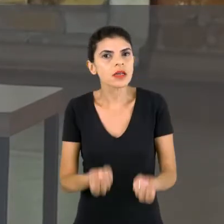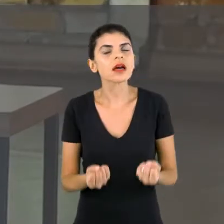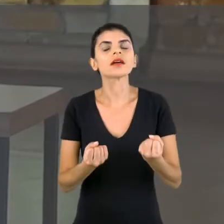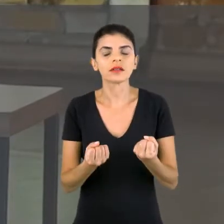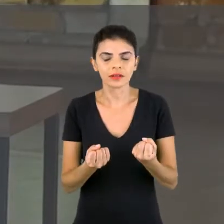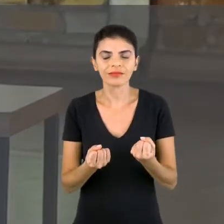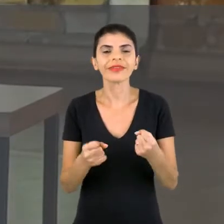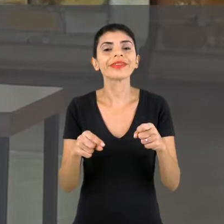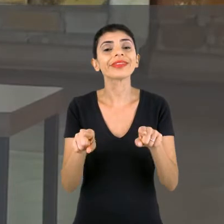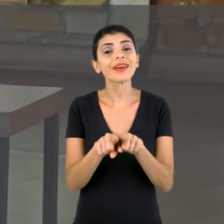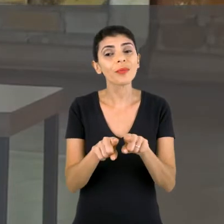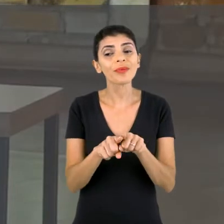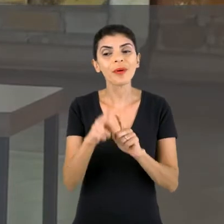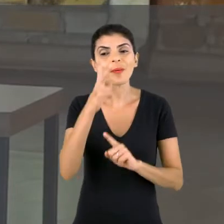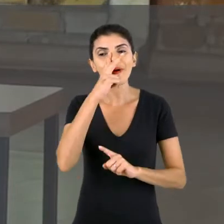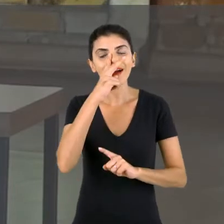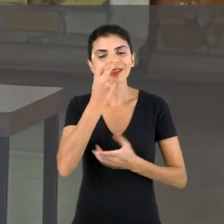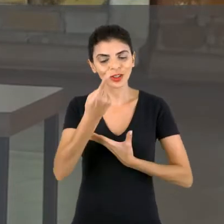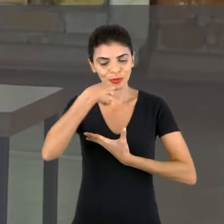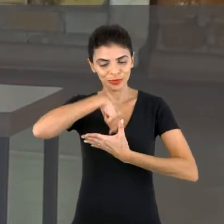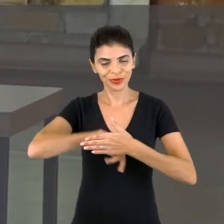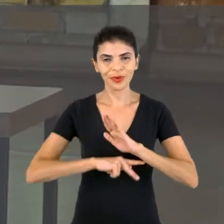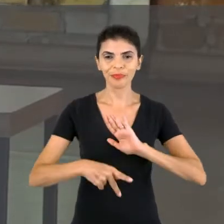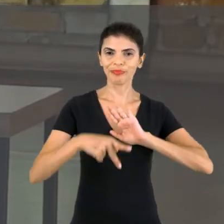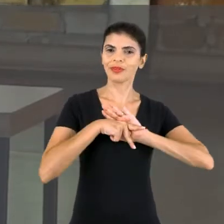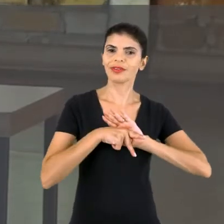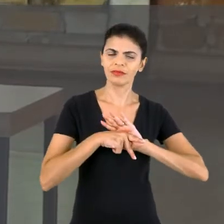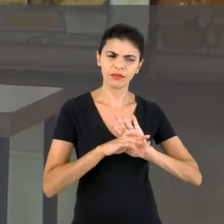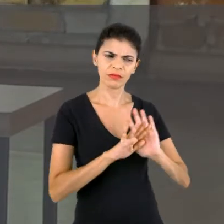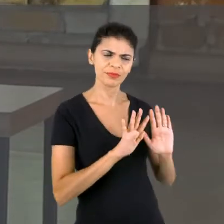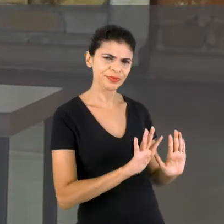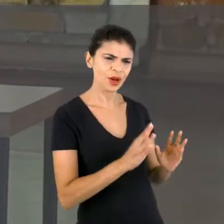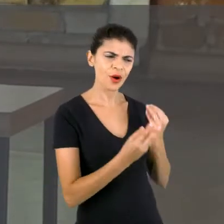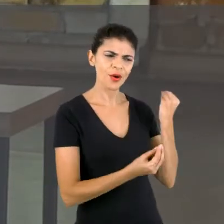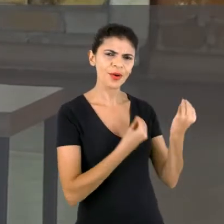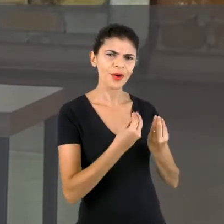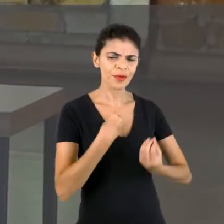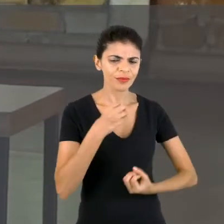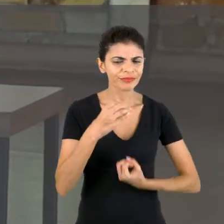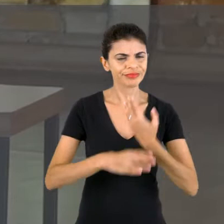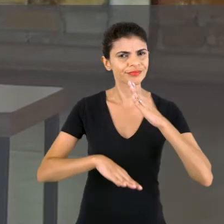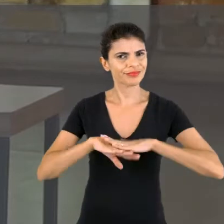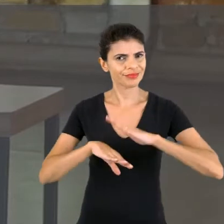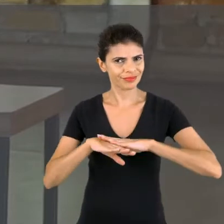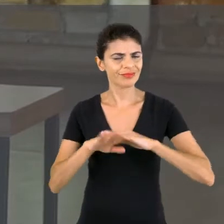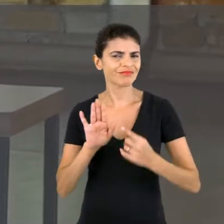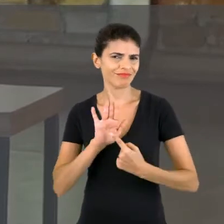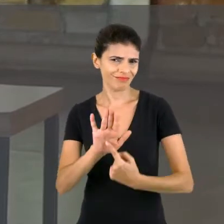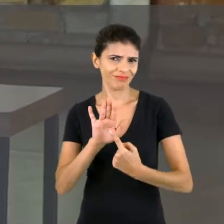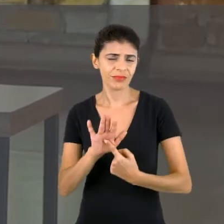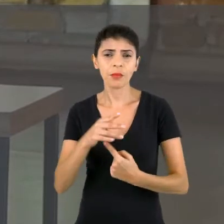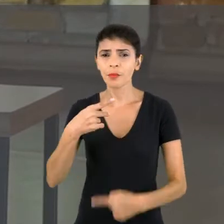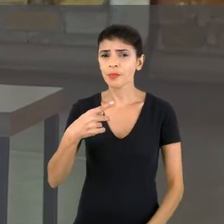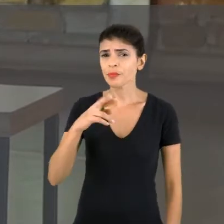E mexia numa questão que era de pertencimento, assim, como fazer a produção de